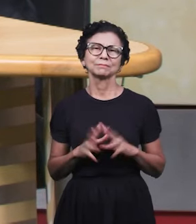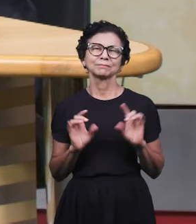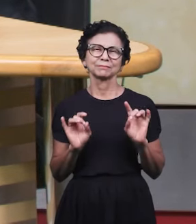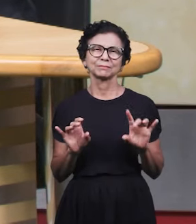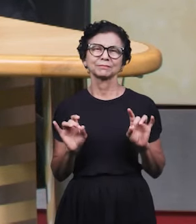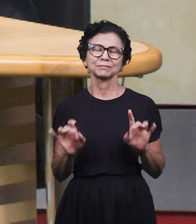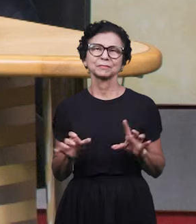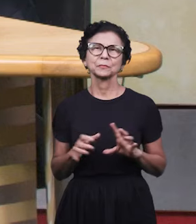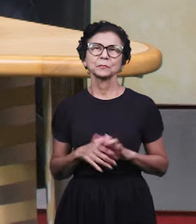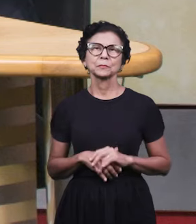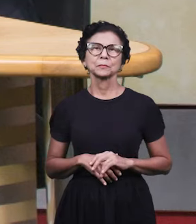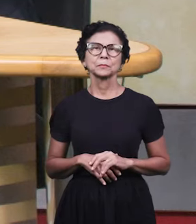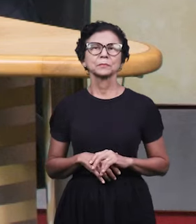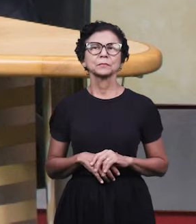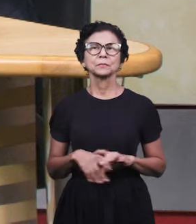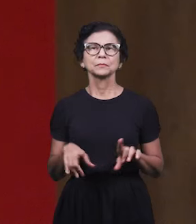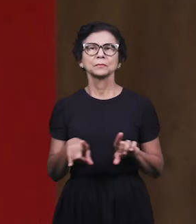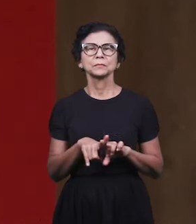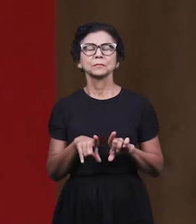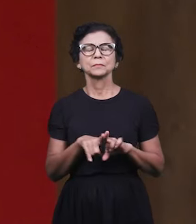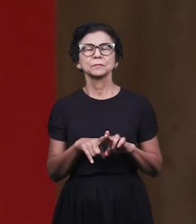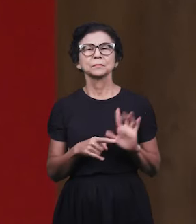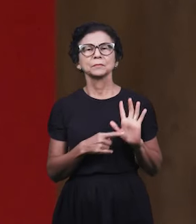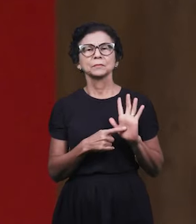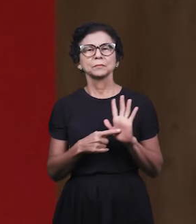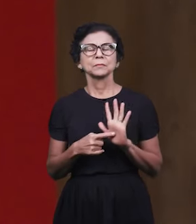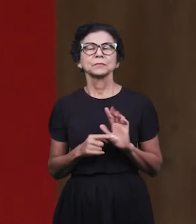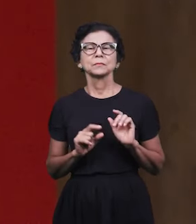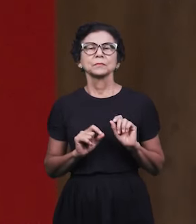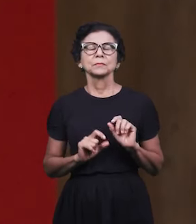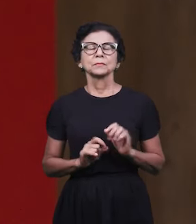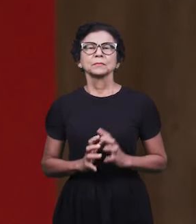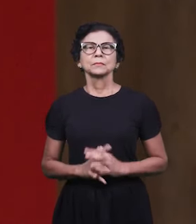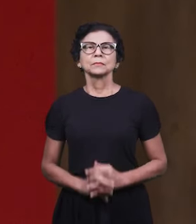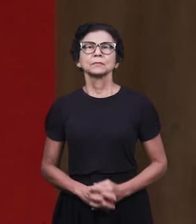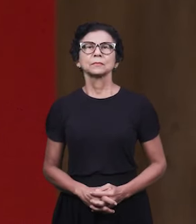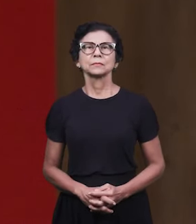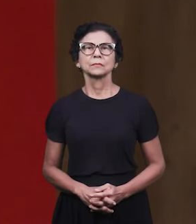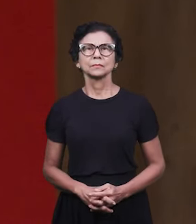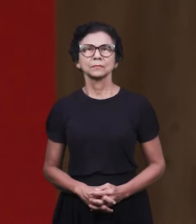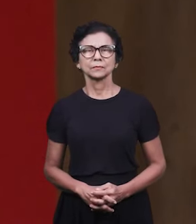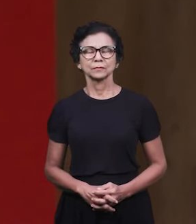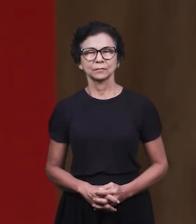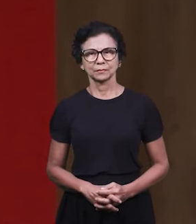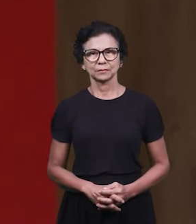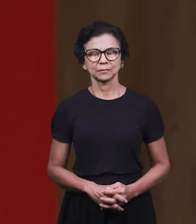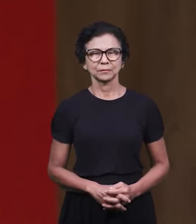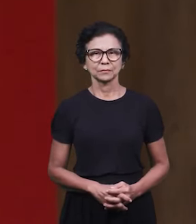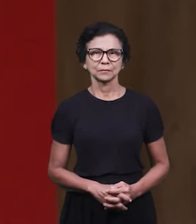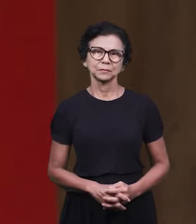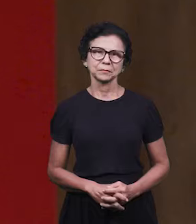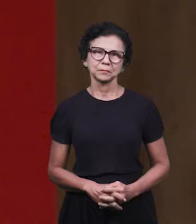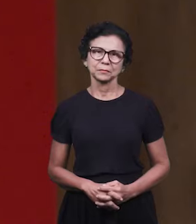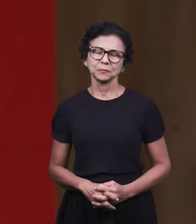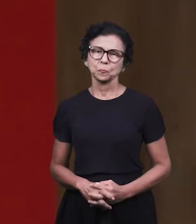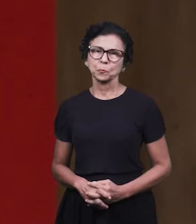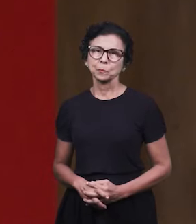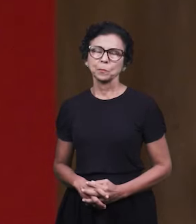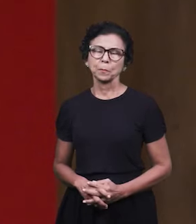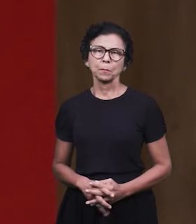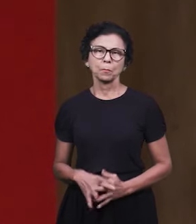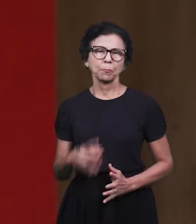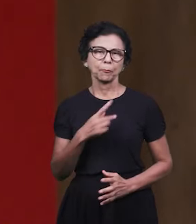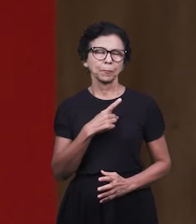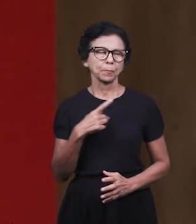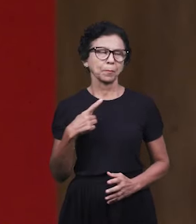especial, realmente. Só mostrando, irmãos, a igreja, a linha, quer dizer, hoje o pastor Marcelo